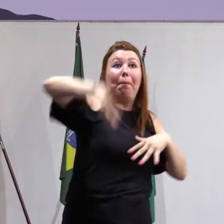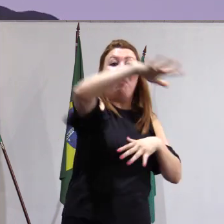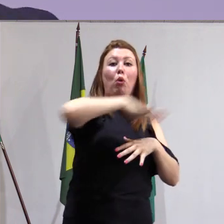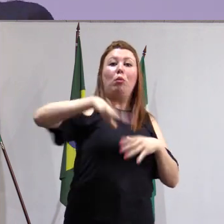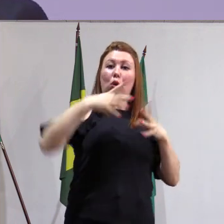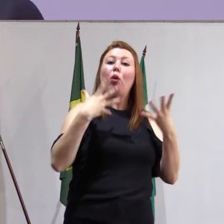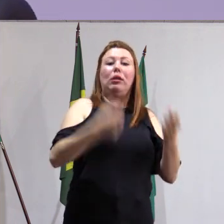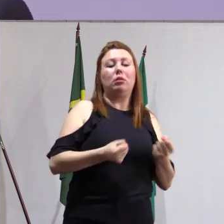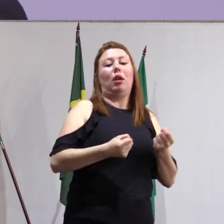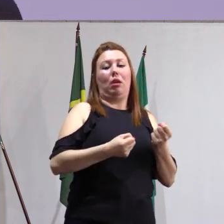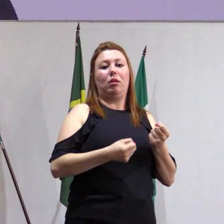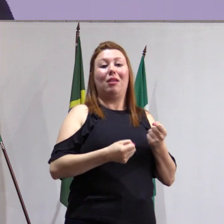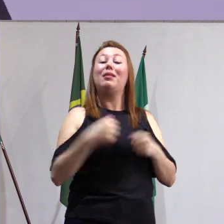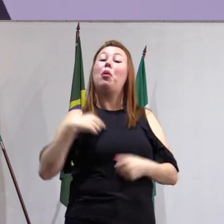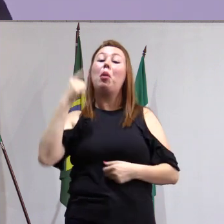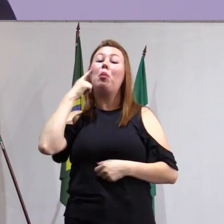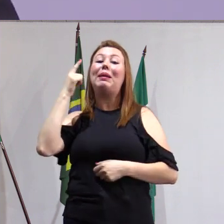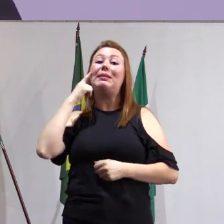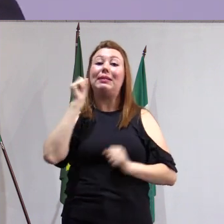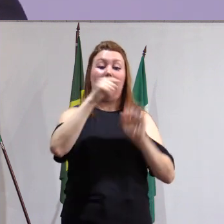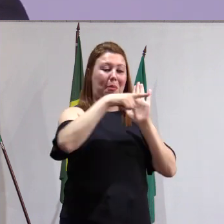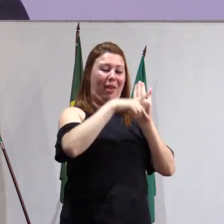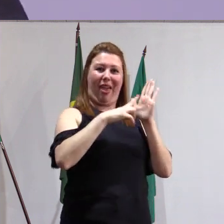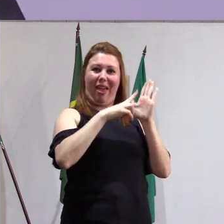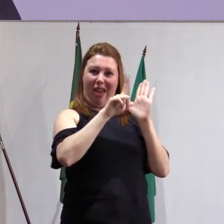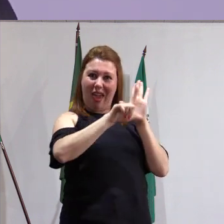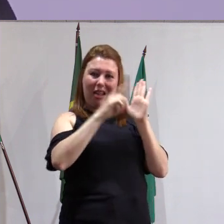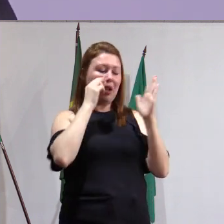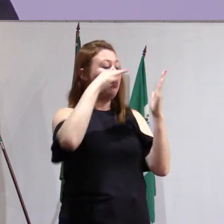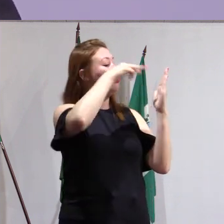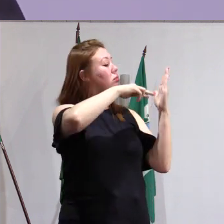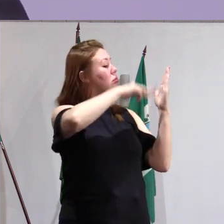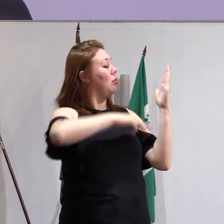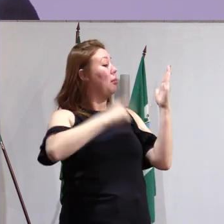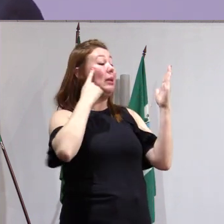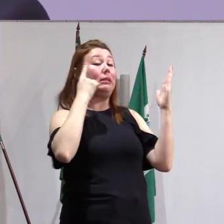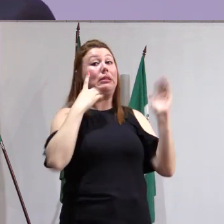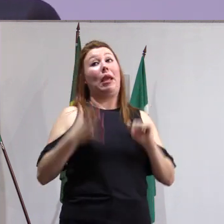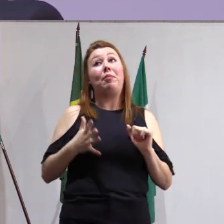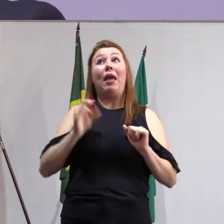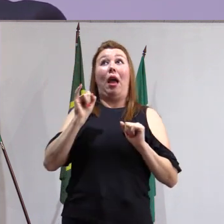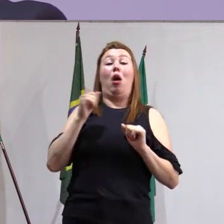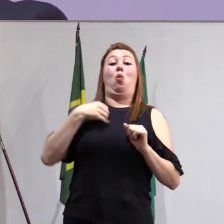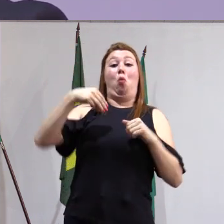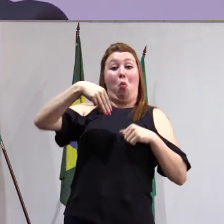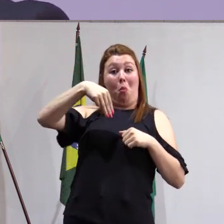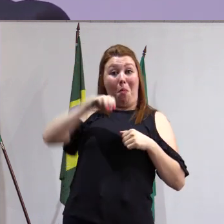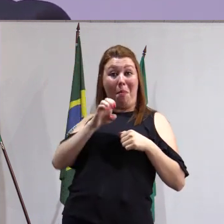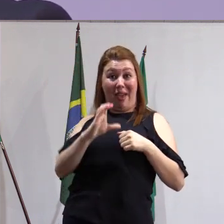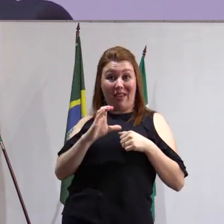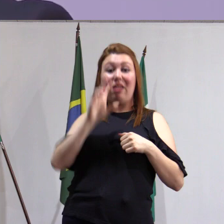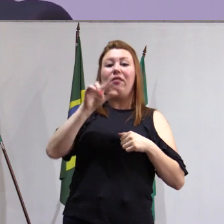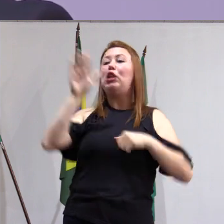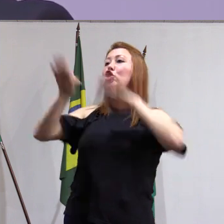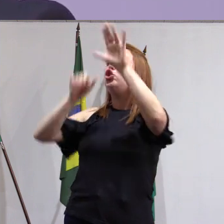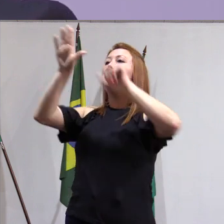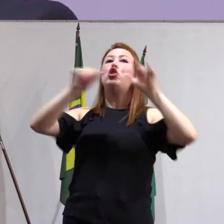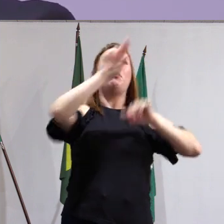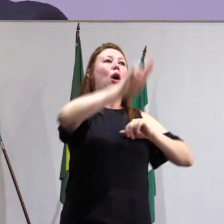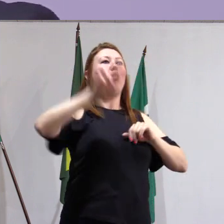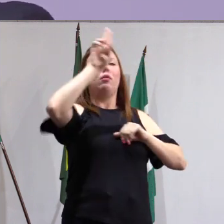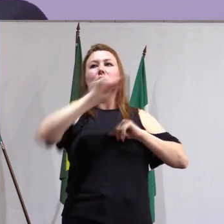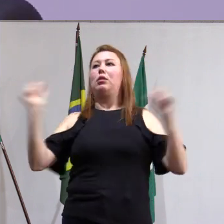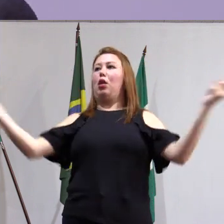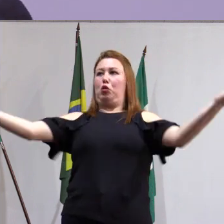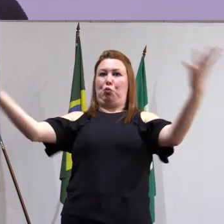inicialmente, ao ler isso aqui, seria que o Ministério da Educação chamaria as universidades para para a celebração de um contrato de gestão, em